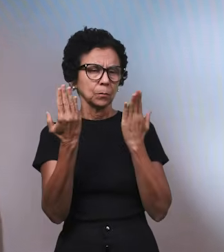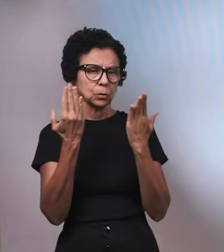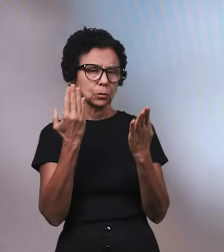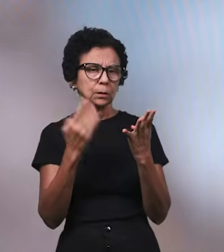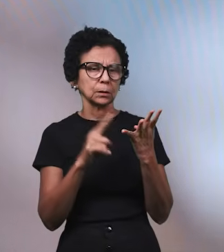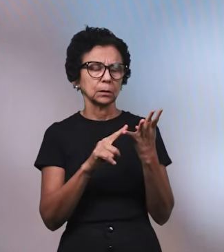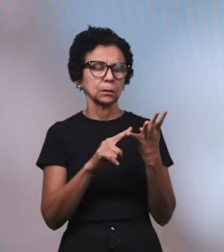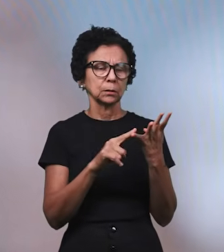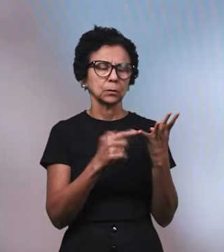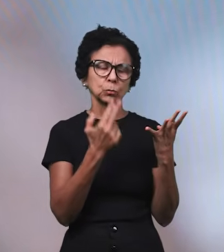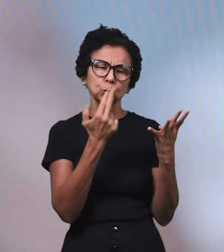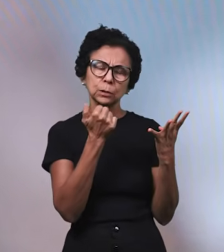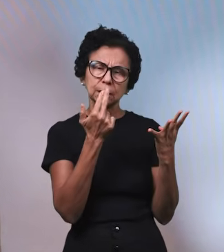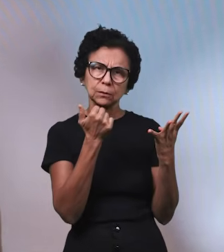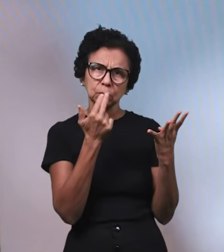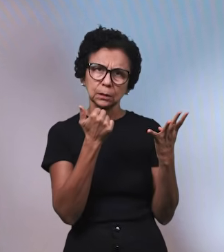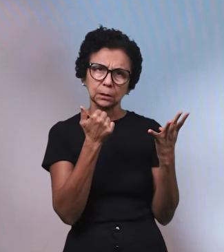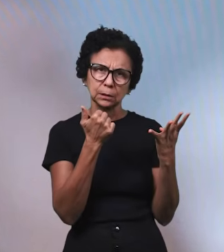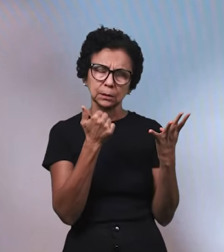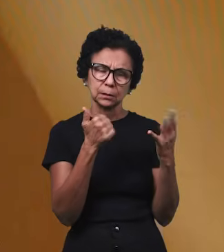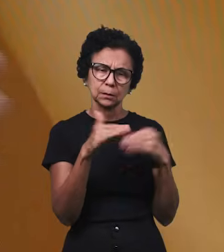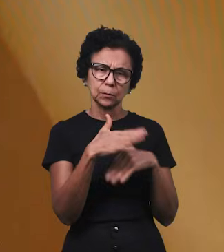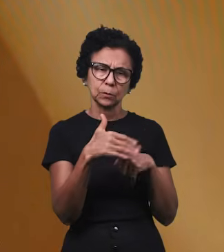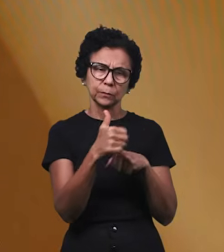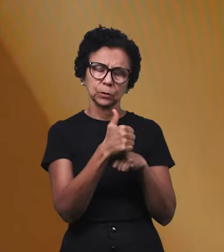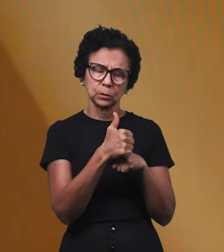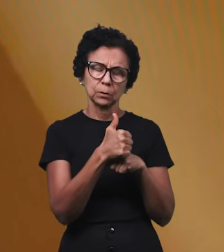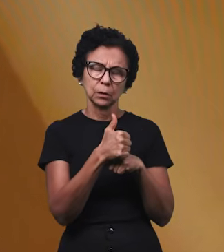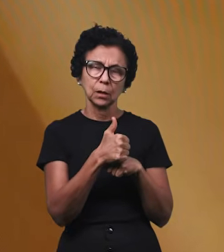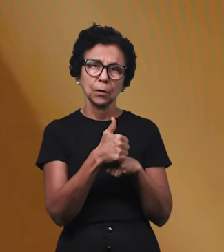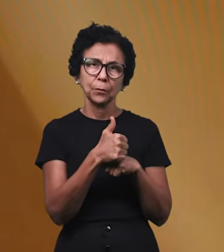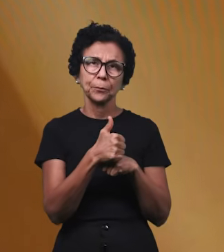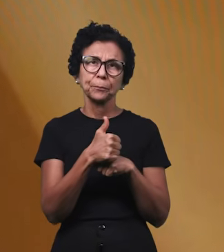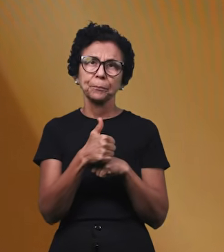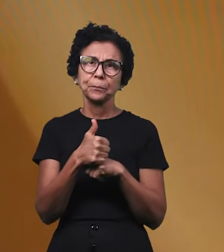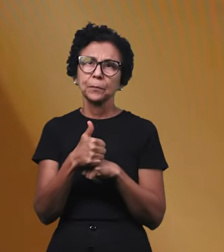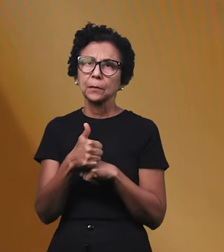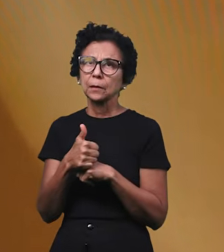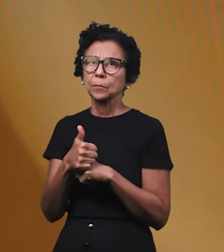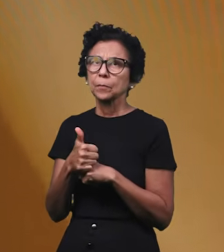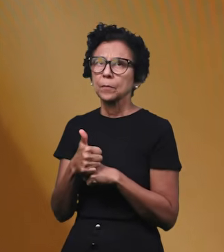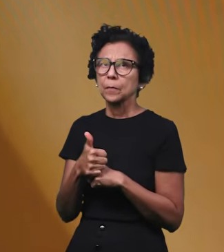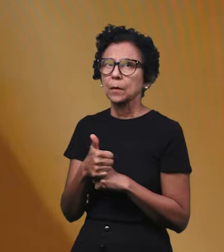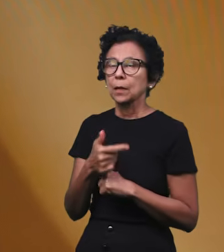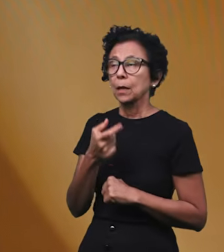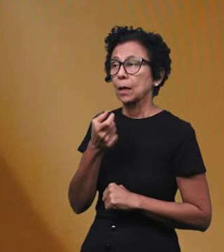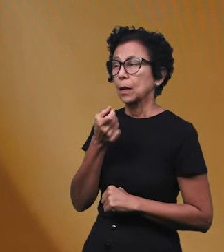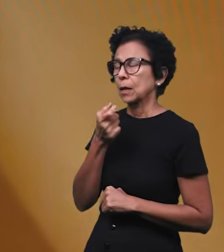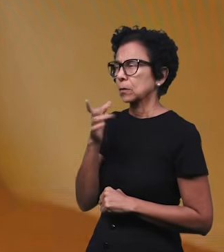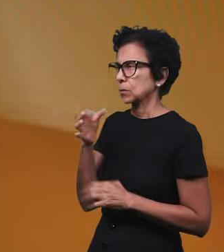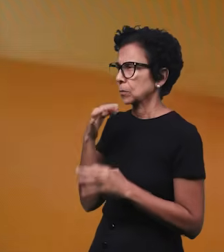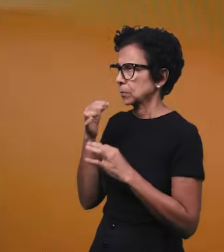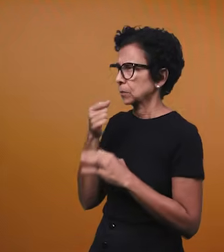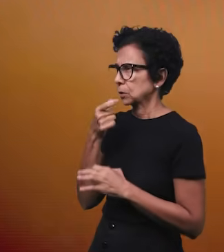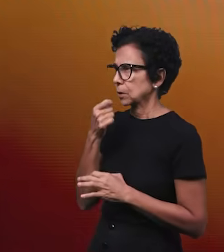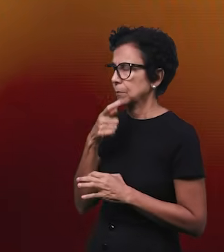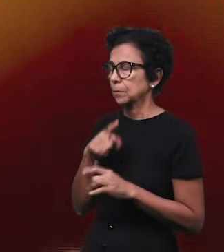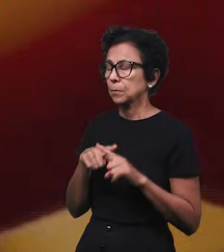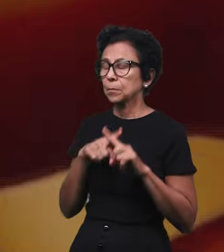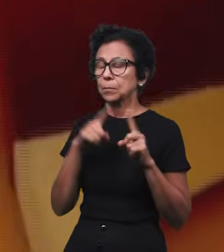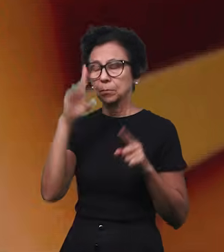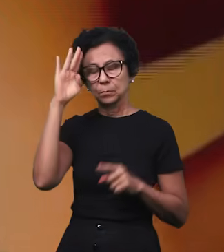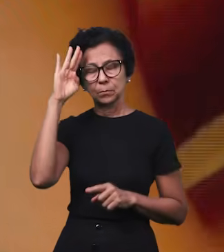psicólogo, nutricionista. A gente acabou falando de medicamento, mas a medida